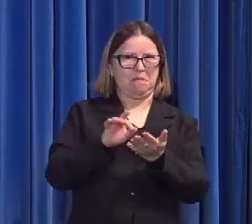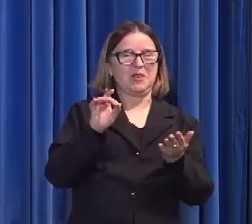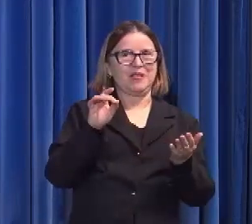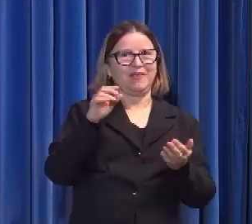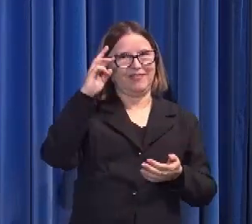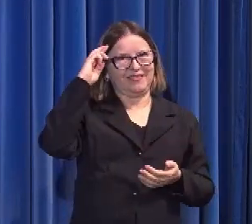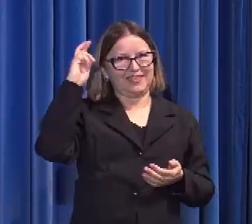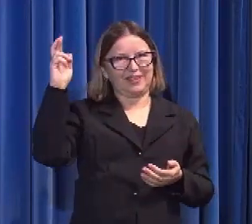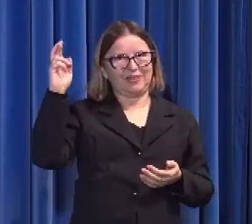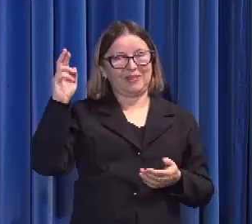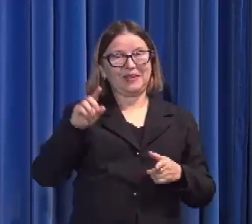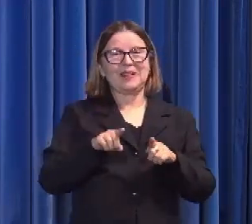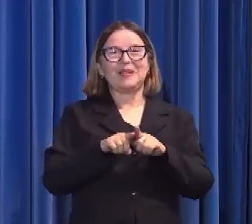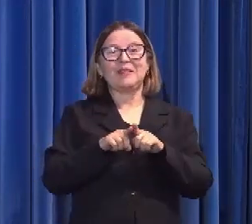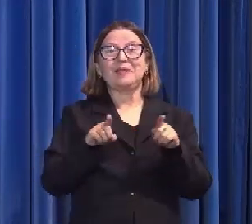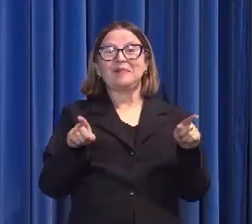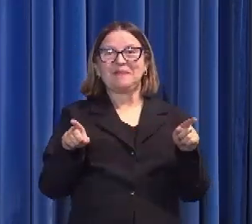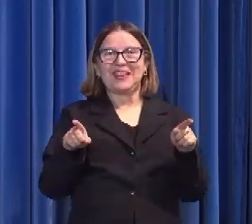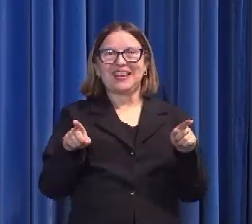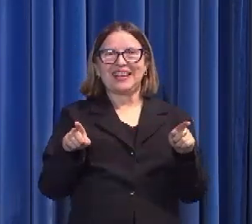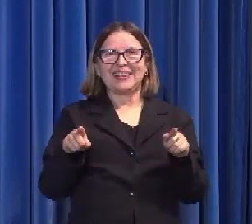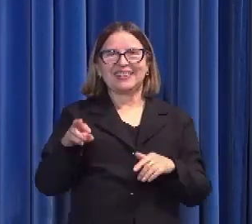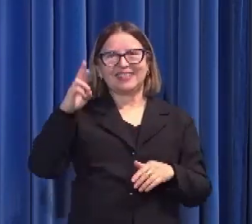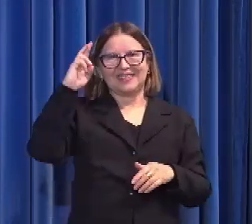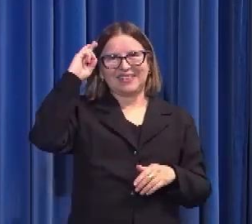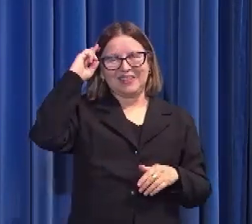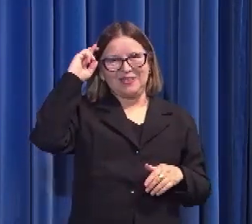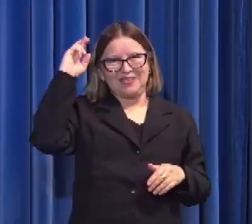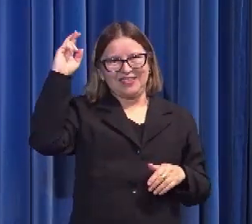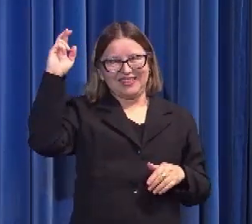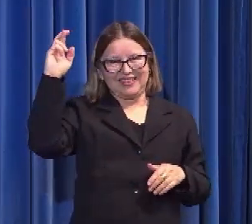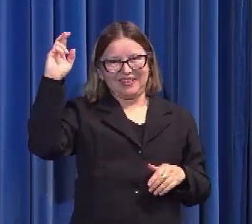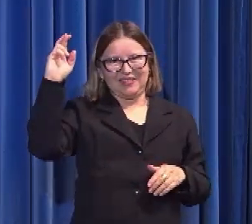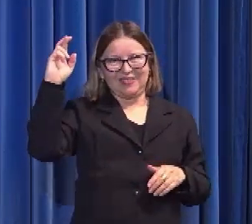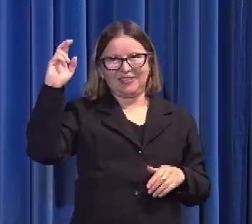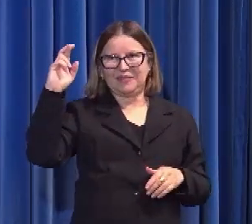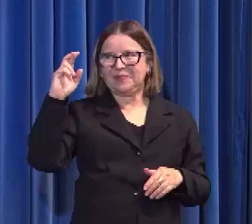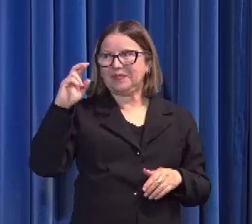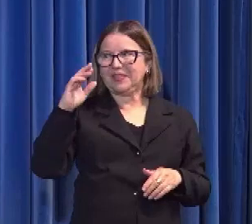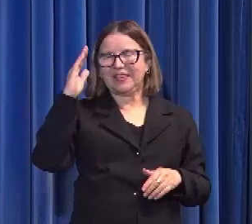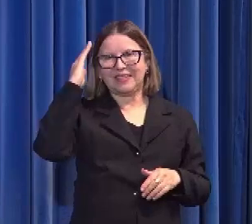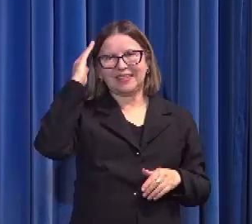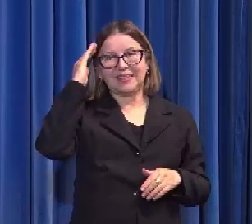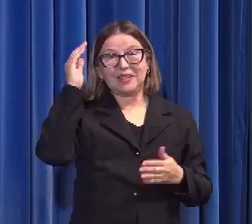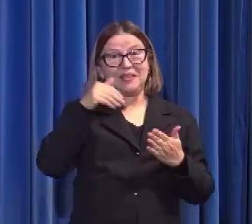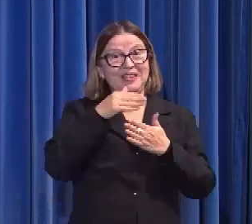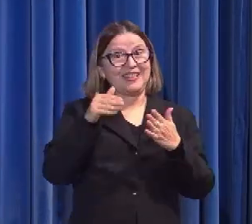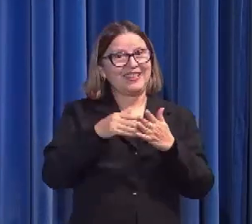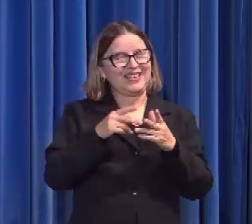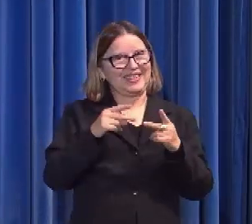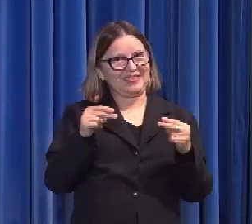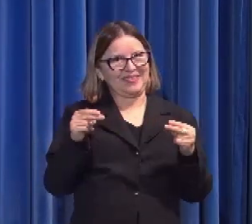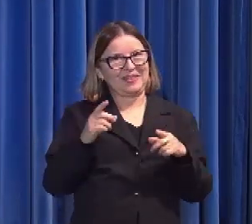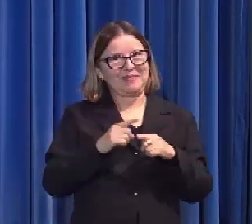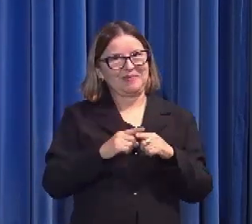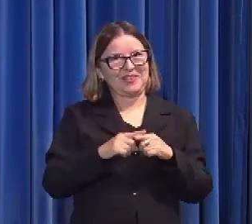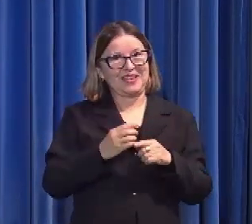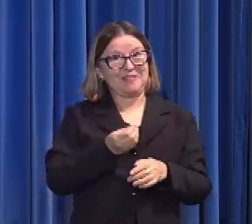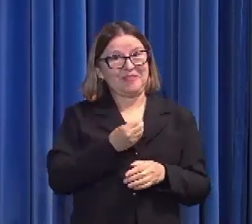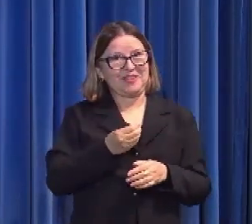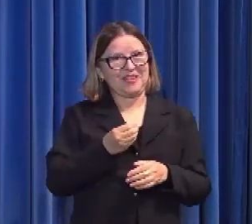ele que já via além da nossa amizade porque ele via desde a eternidade